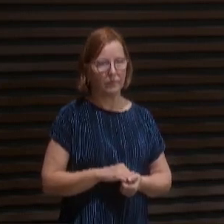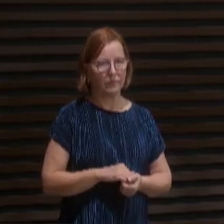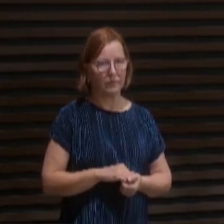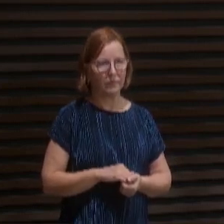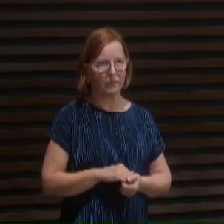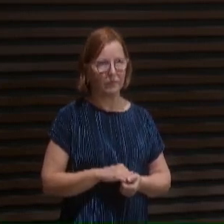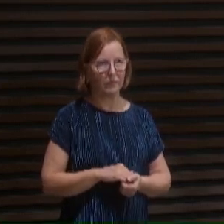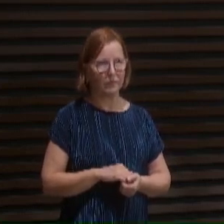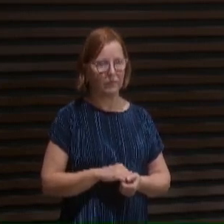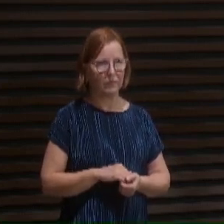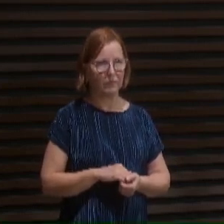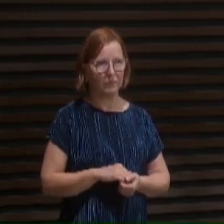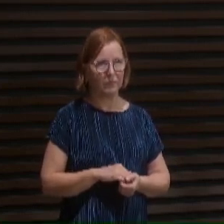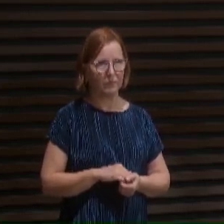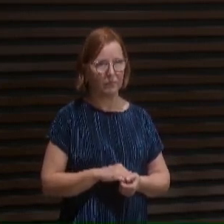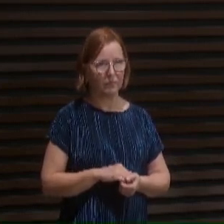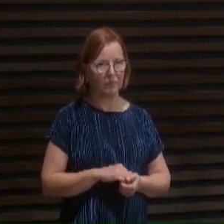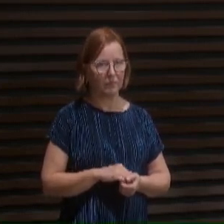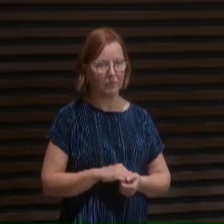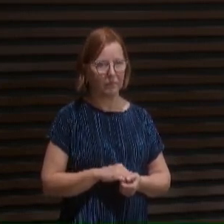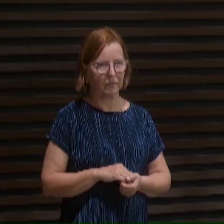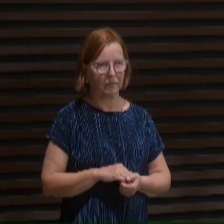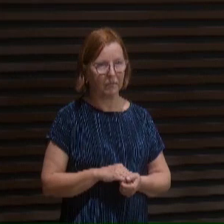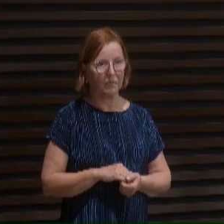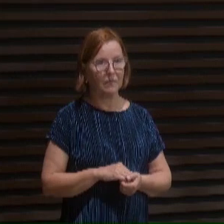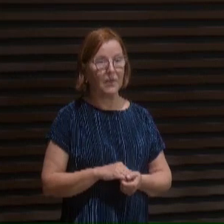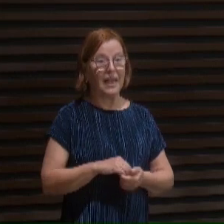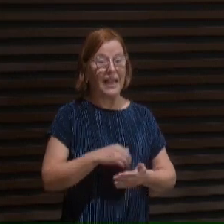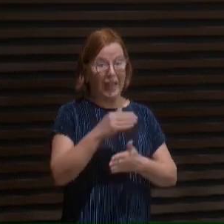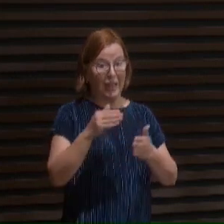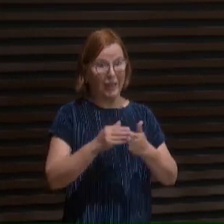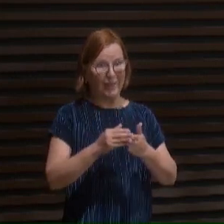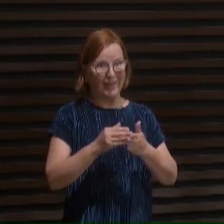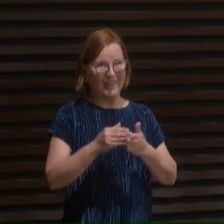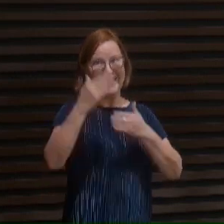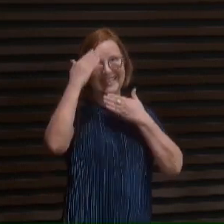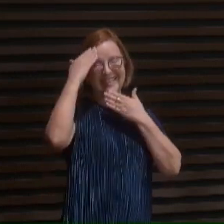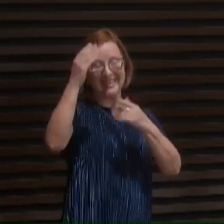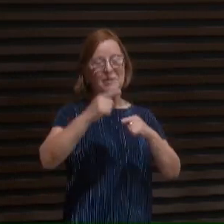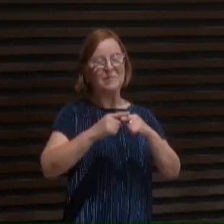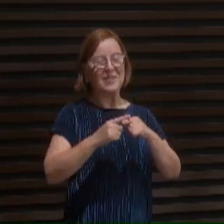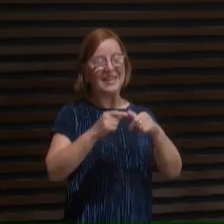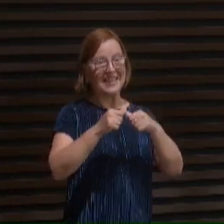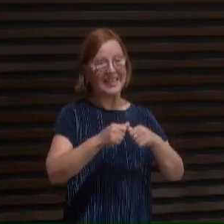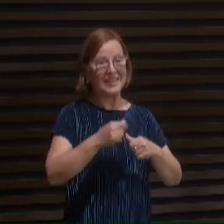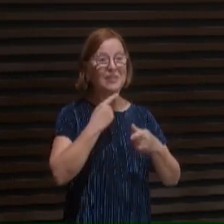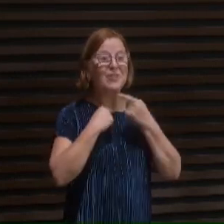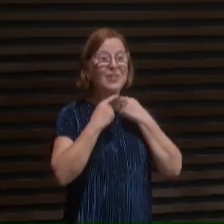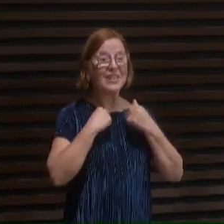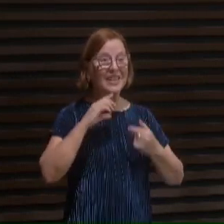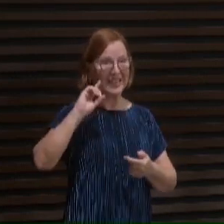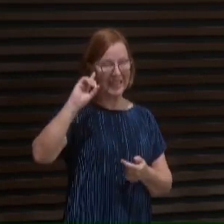Sai-se do campo da gratidão. Em tudo dai, porque esta é a vontade de Deus, para o campo